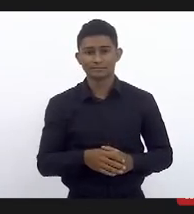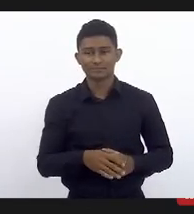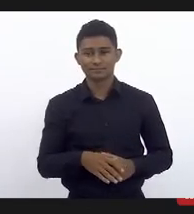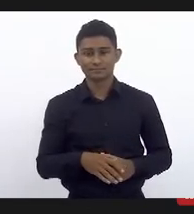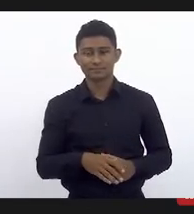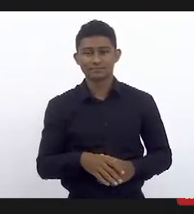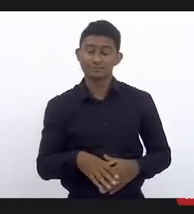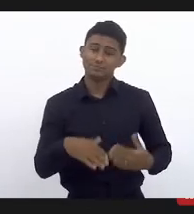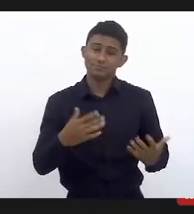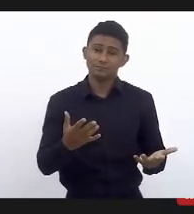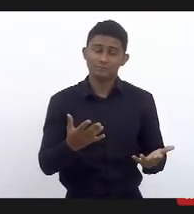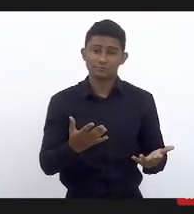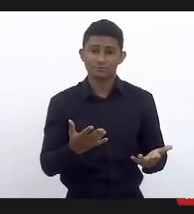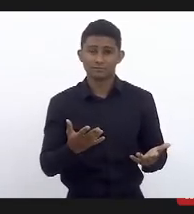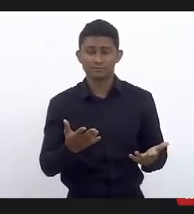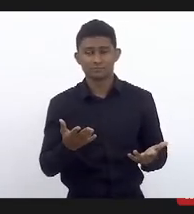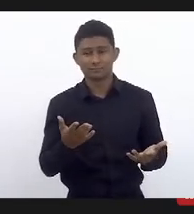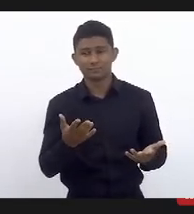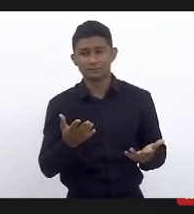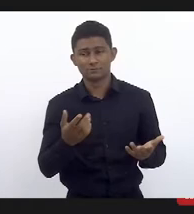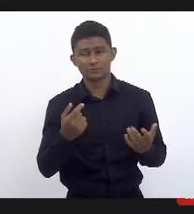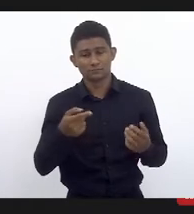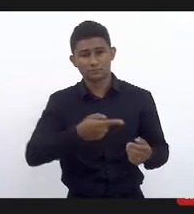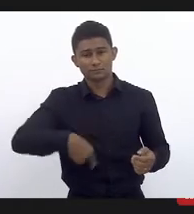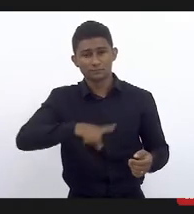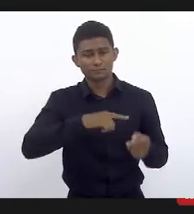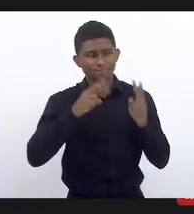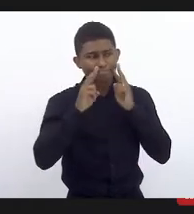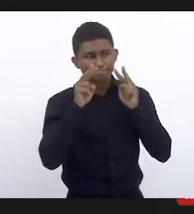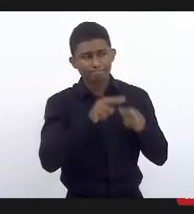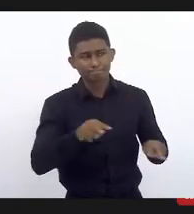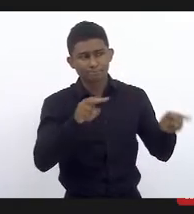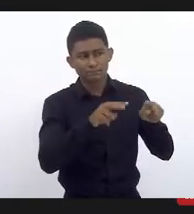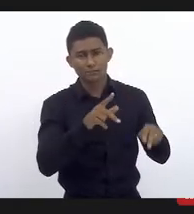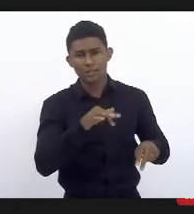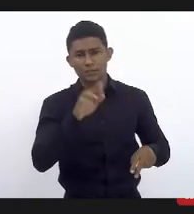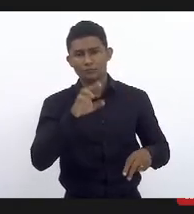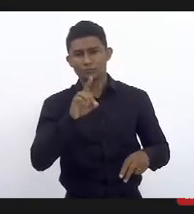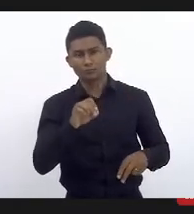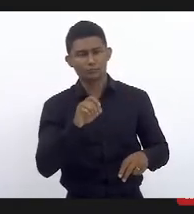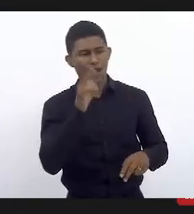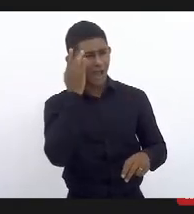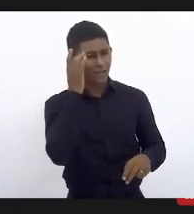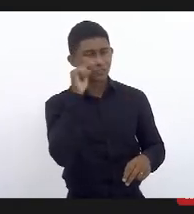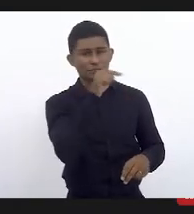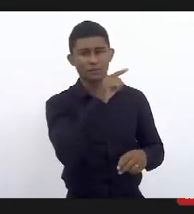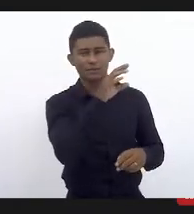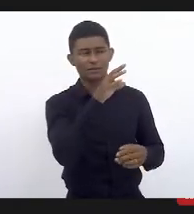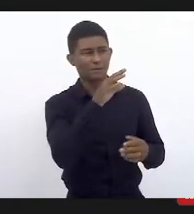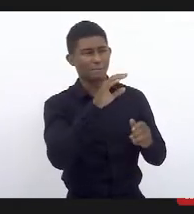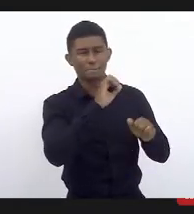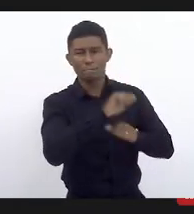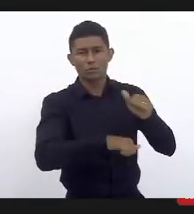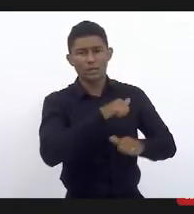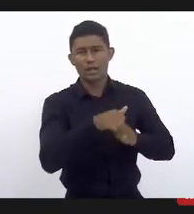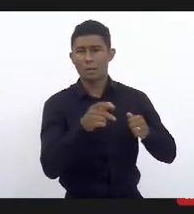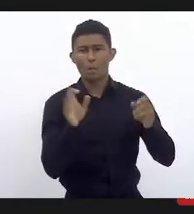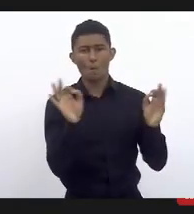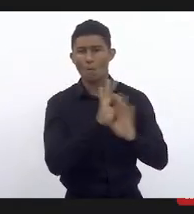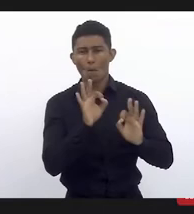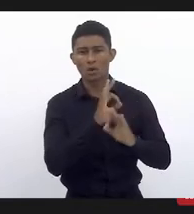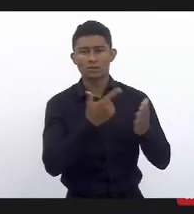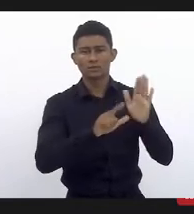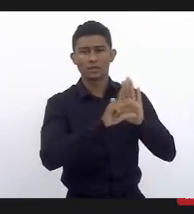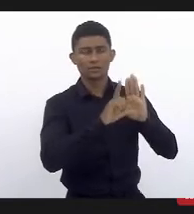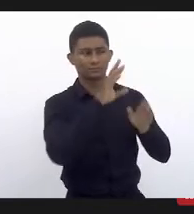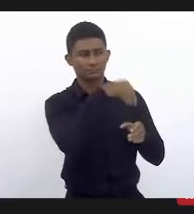Então, desse ponto de vista do escopo, da delimitação do fundo, não tem que alterar nada do ponto de vista da legislação.